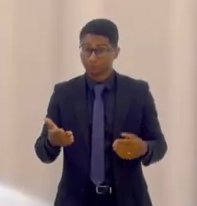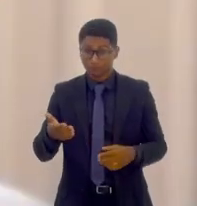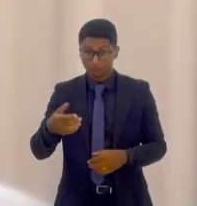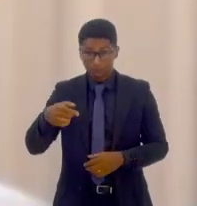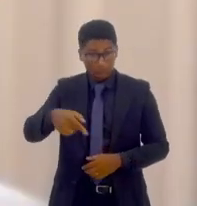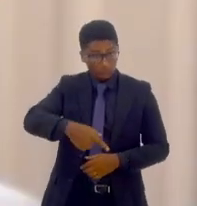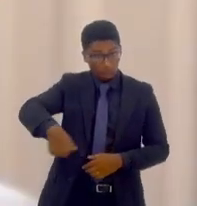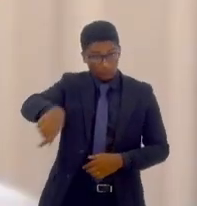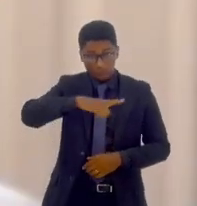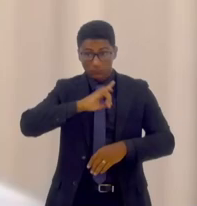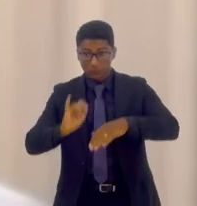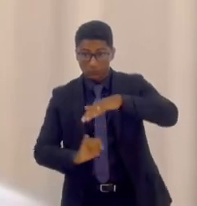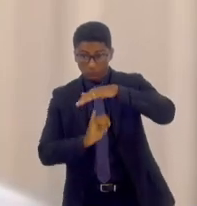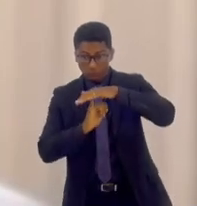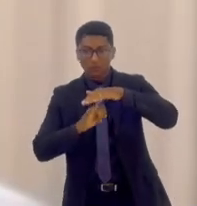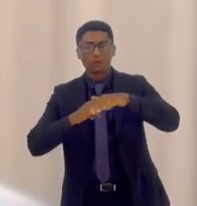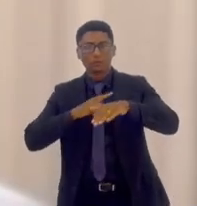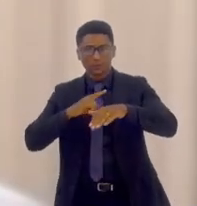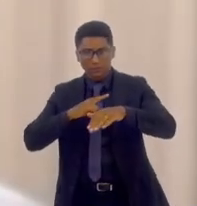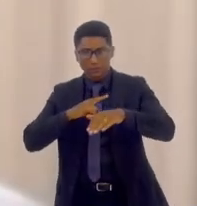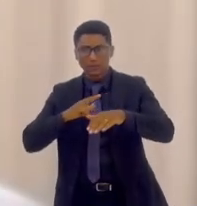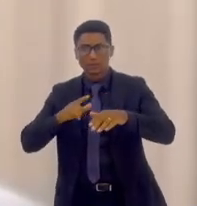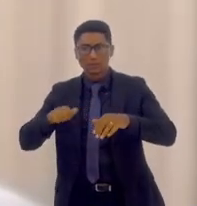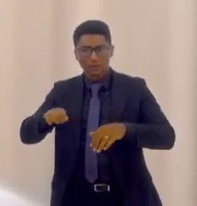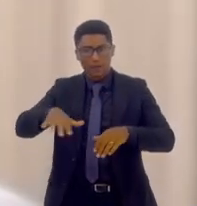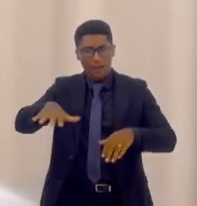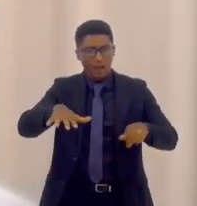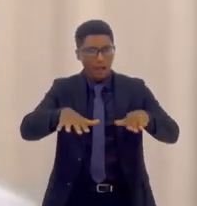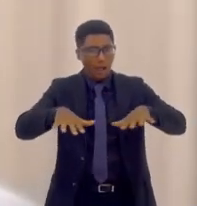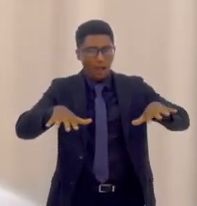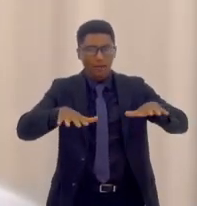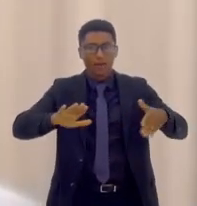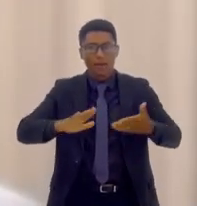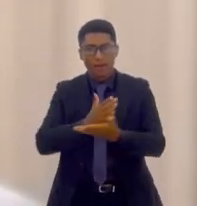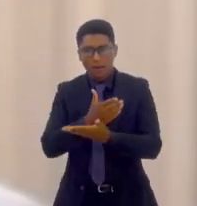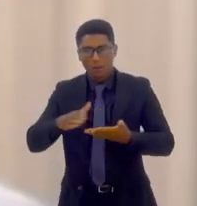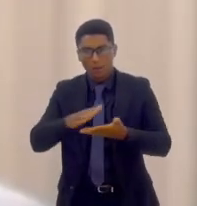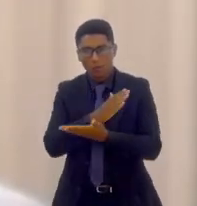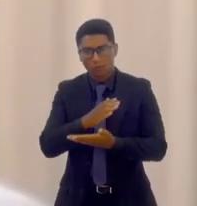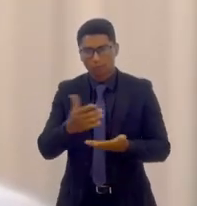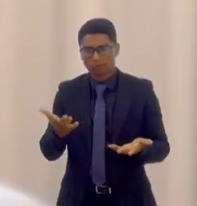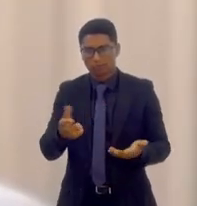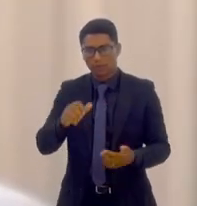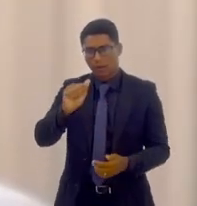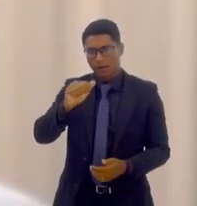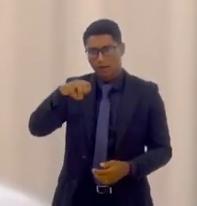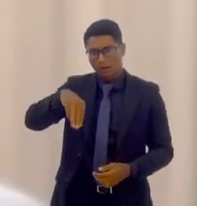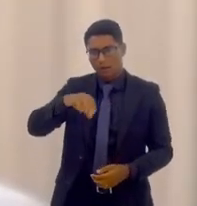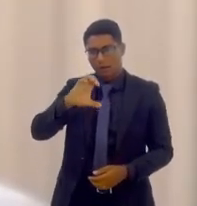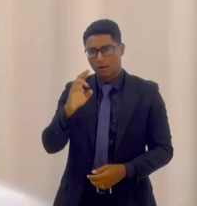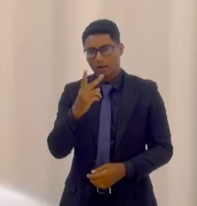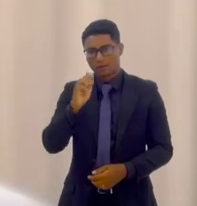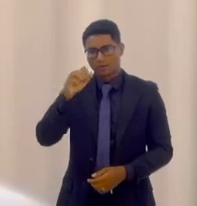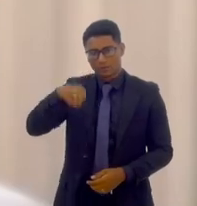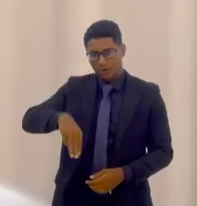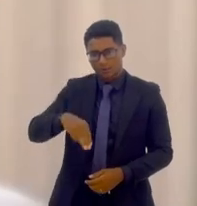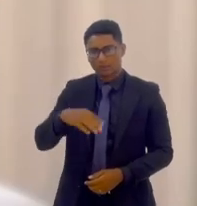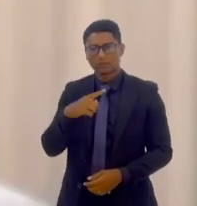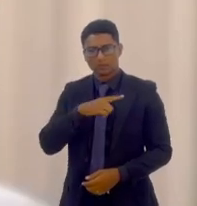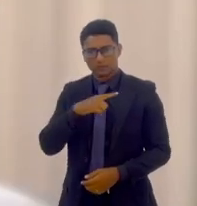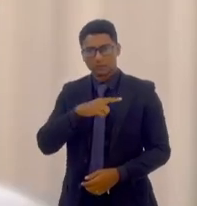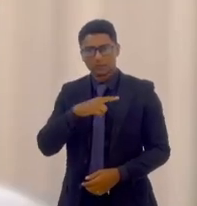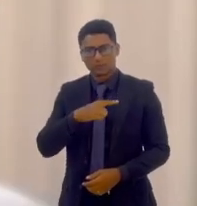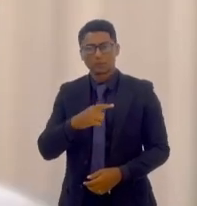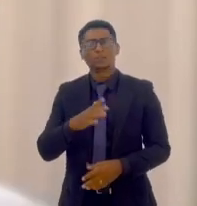tem alguns pilares de atuação, né? Ela faz parte da Anshan Brasil e ela tem alguns pilares de atuação.